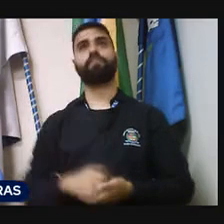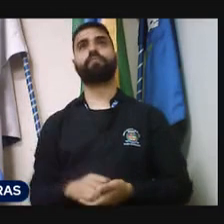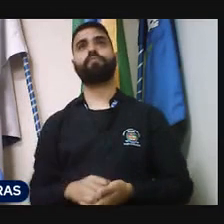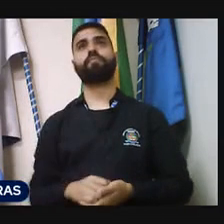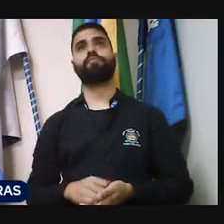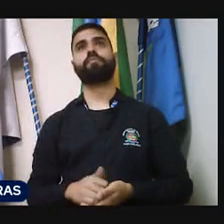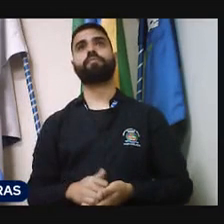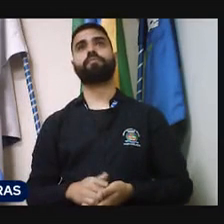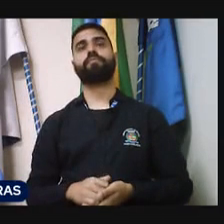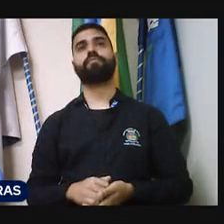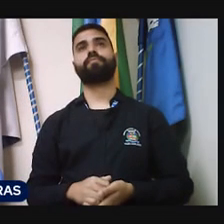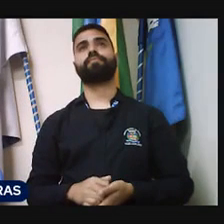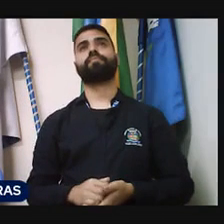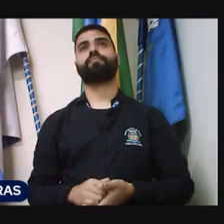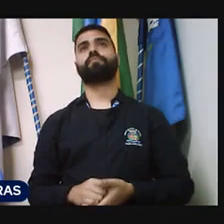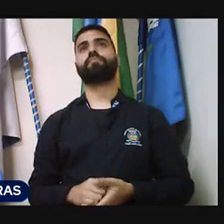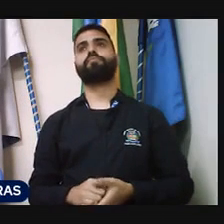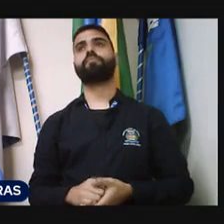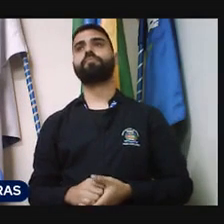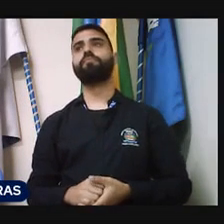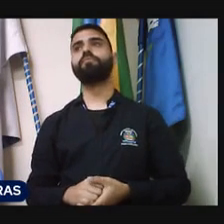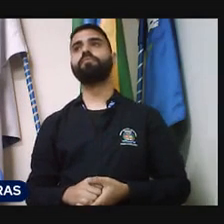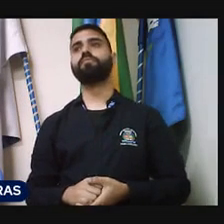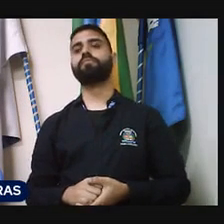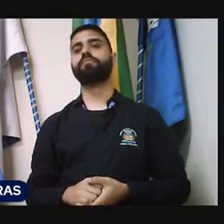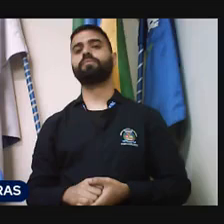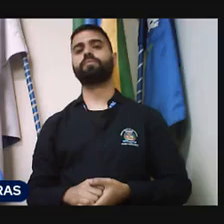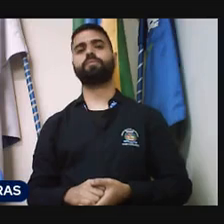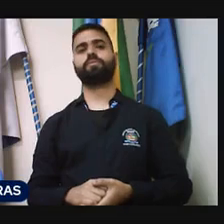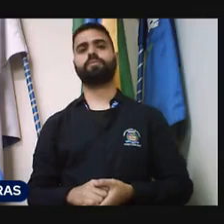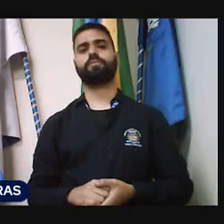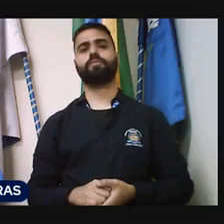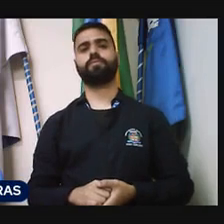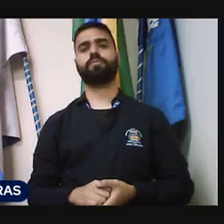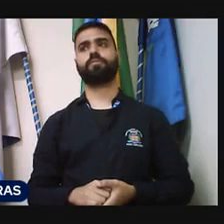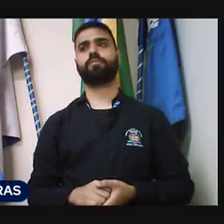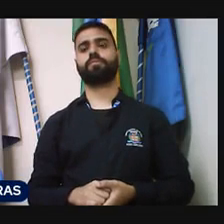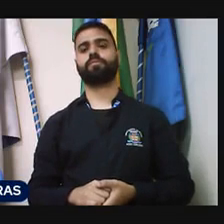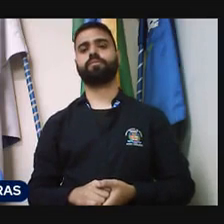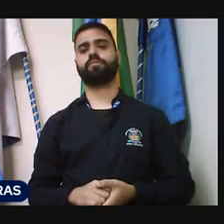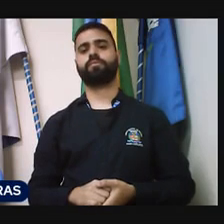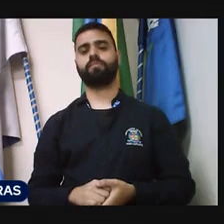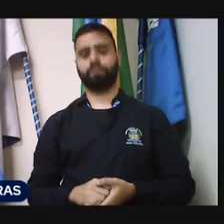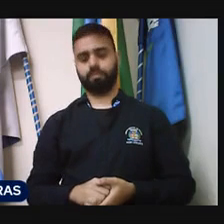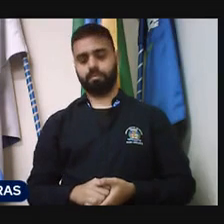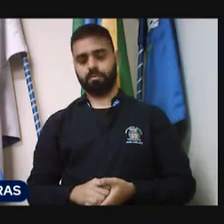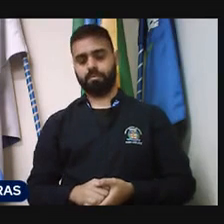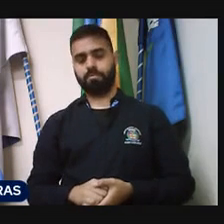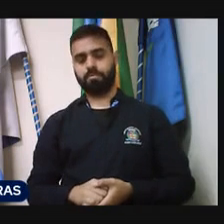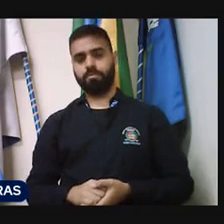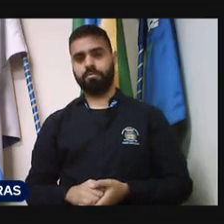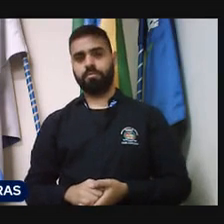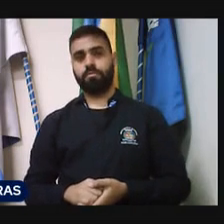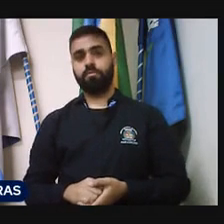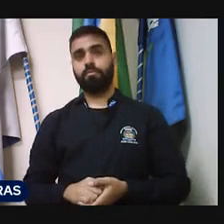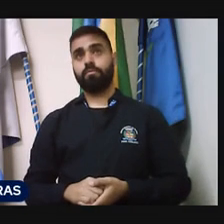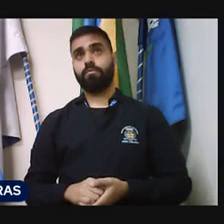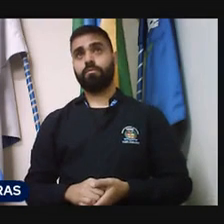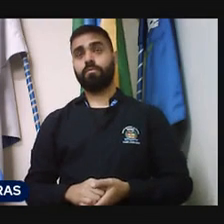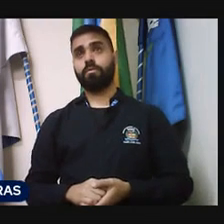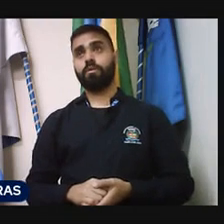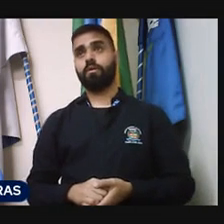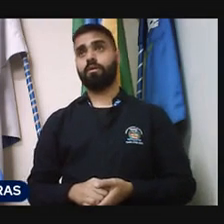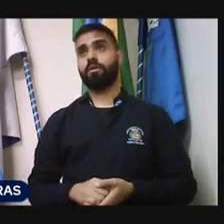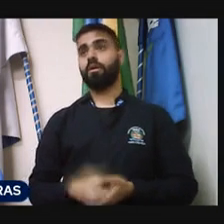e eu queria acrescentar queria falar comigo beijo suas palavras são